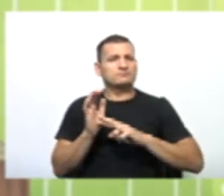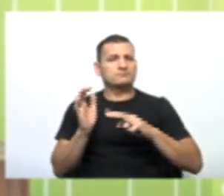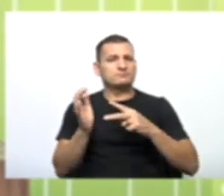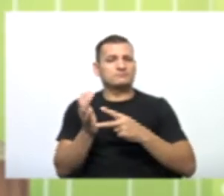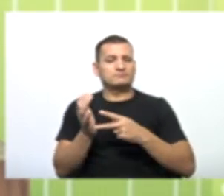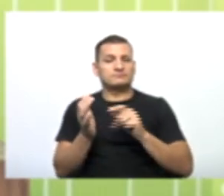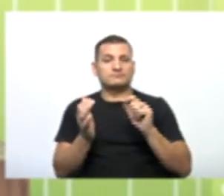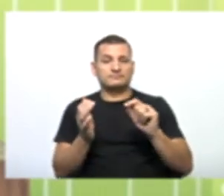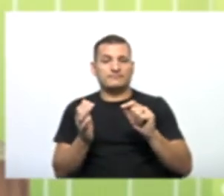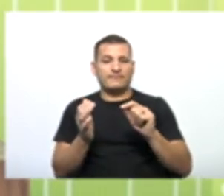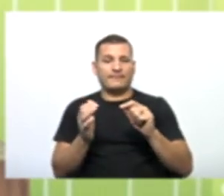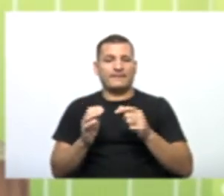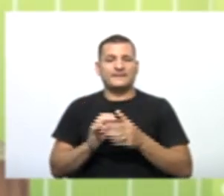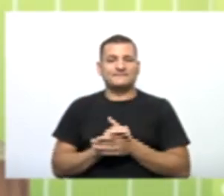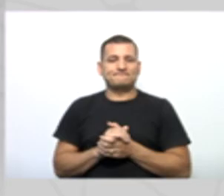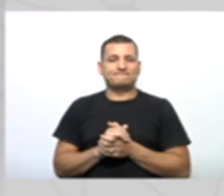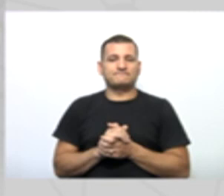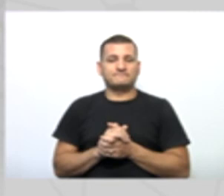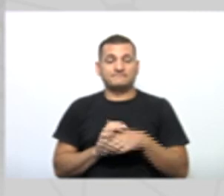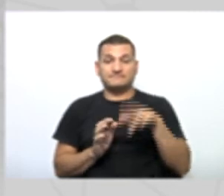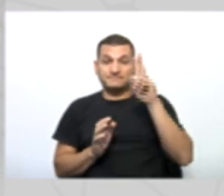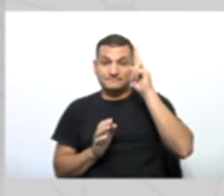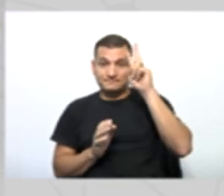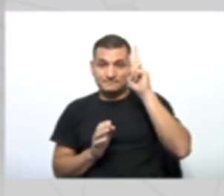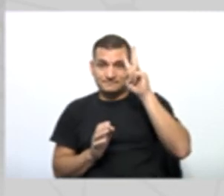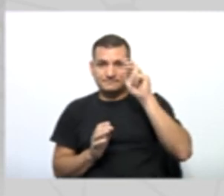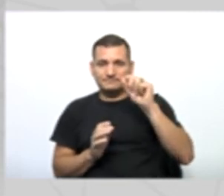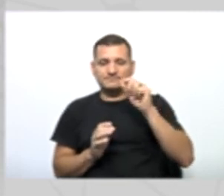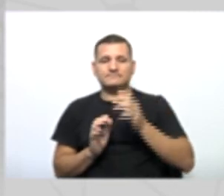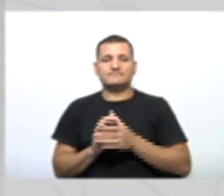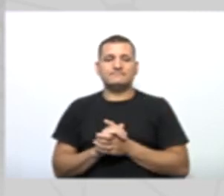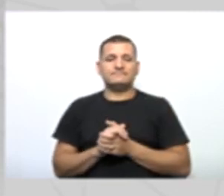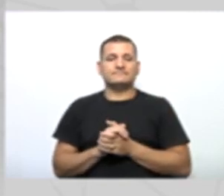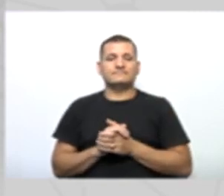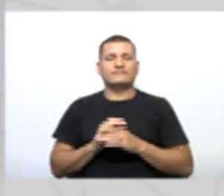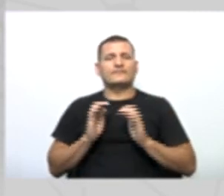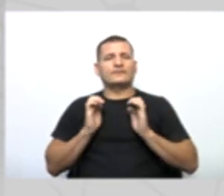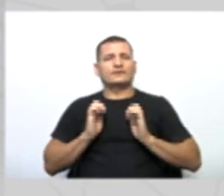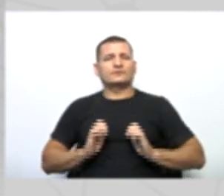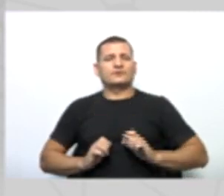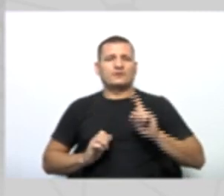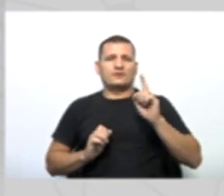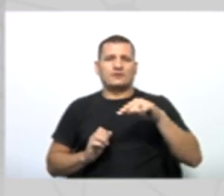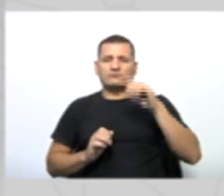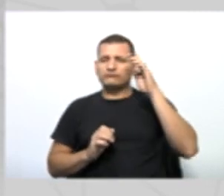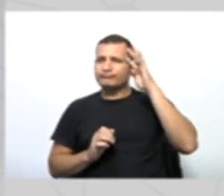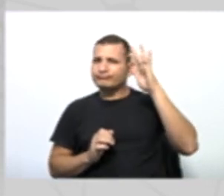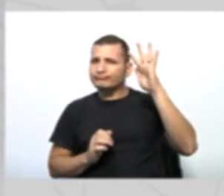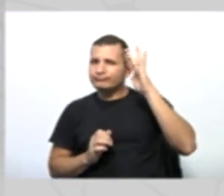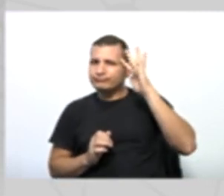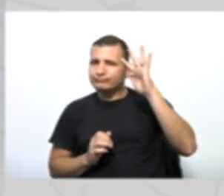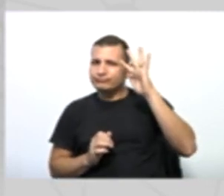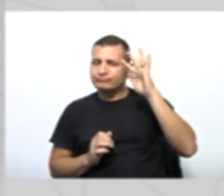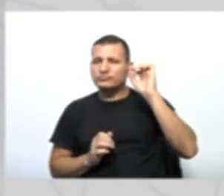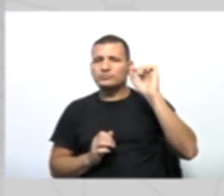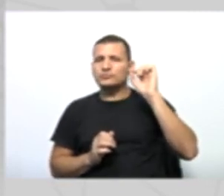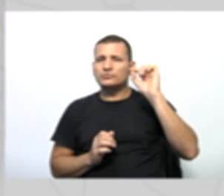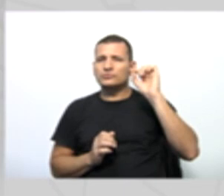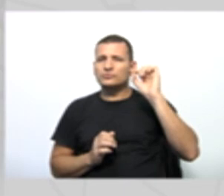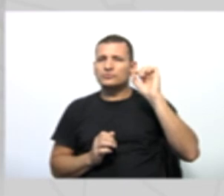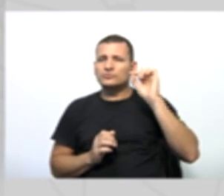E aí a gente volta para o nosso slide e relembra que ética é a reflexão teórica sobre o agir